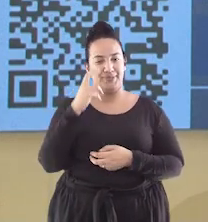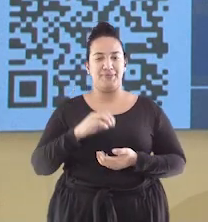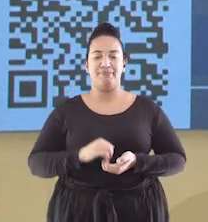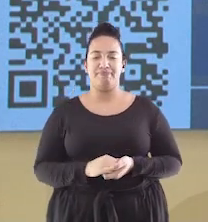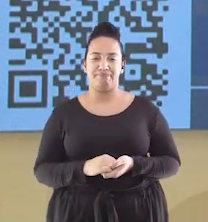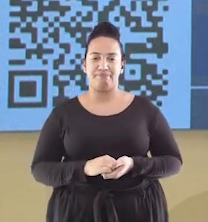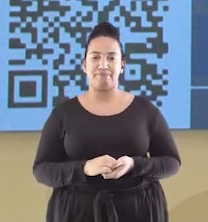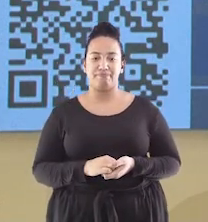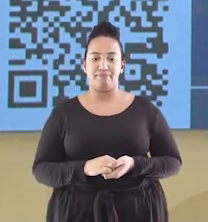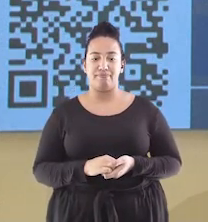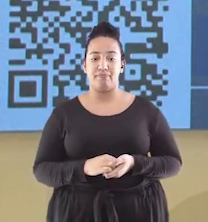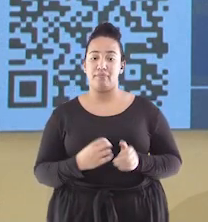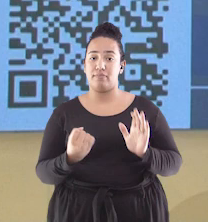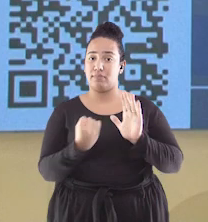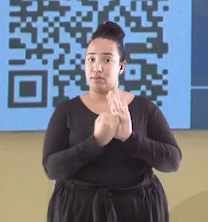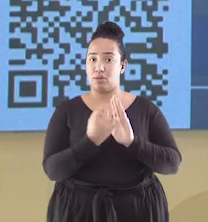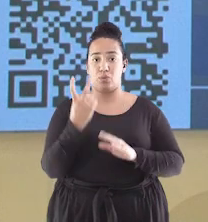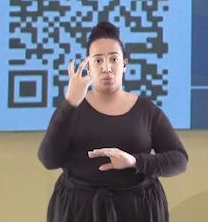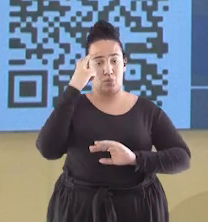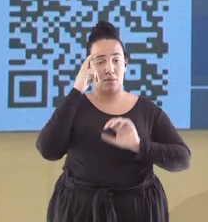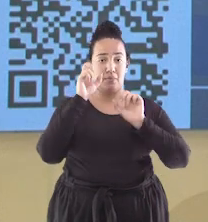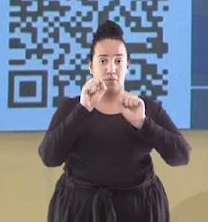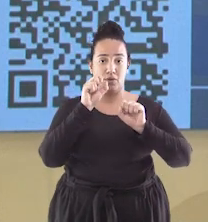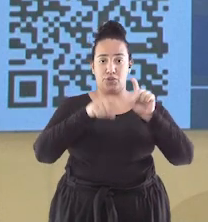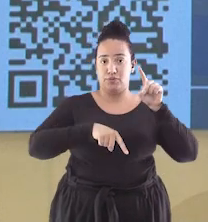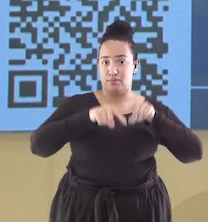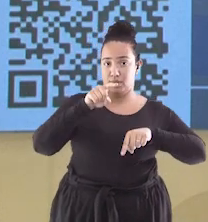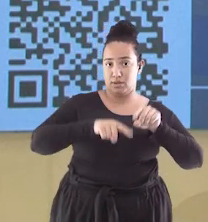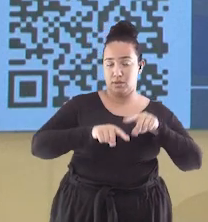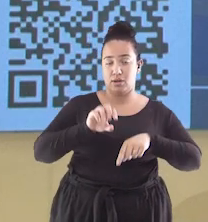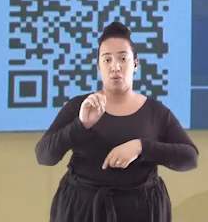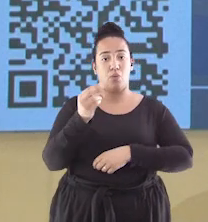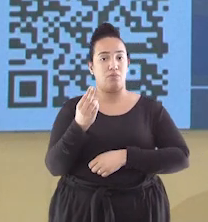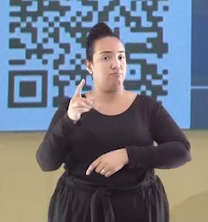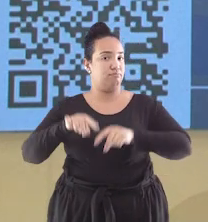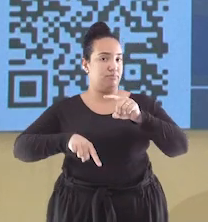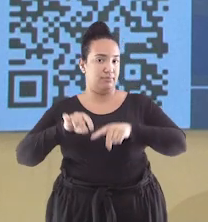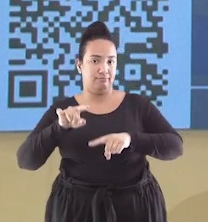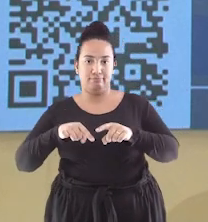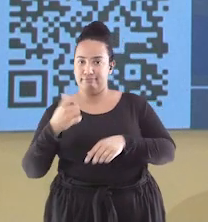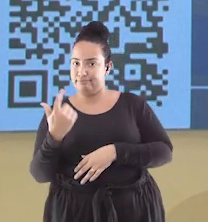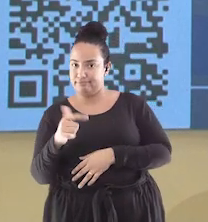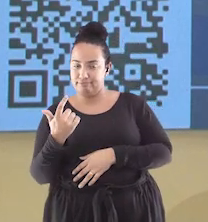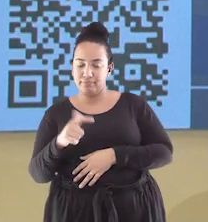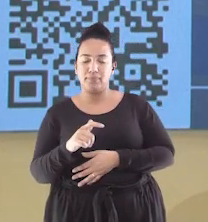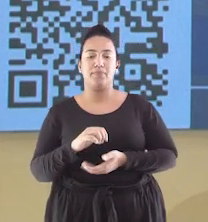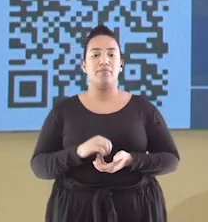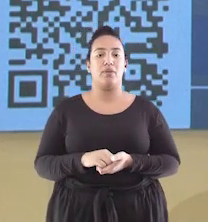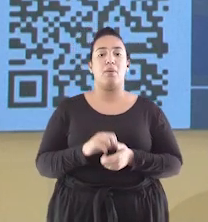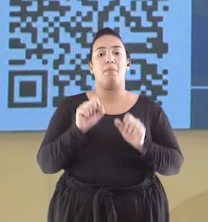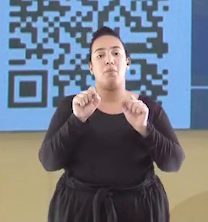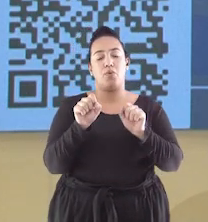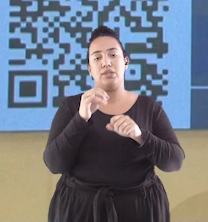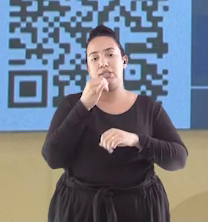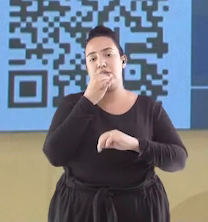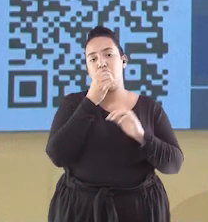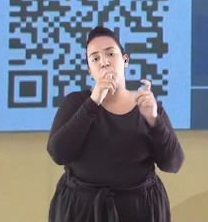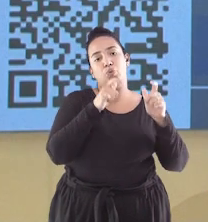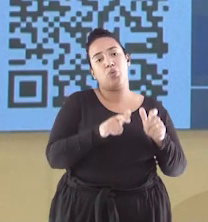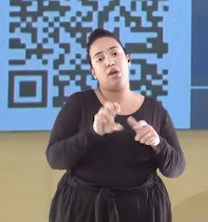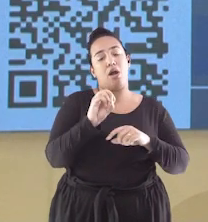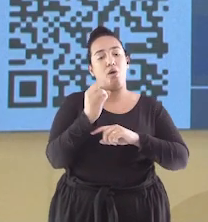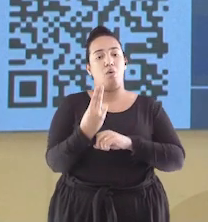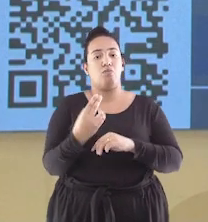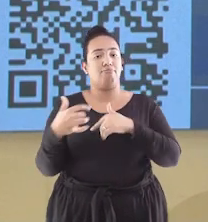cultura. Os patrimônios culturais podem ser materiais ou imateriais, ou seja, podem ser locais